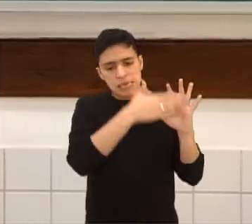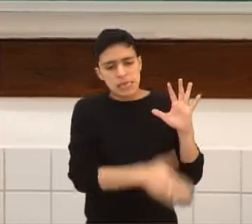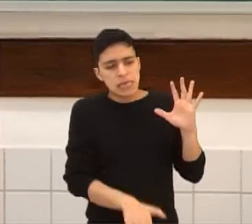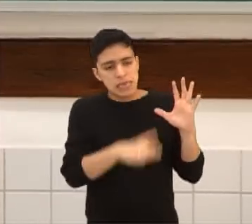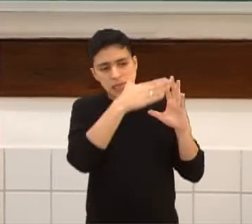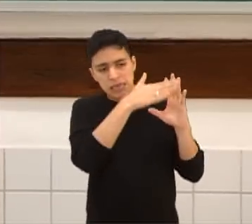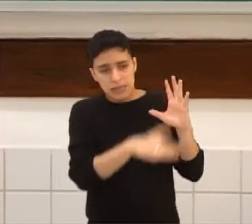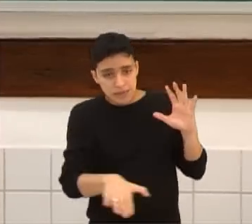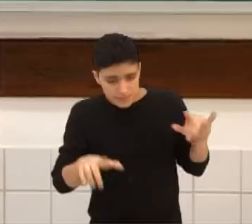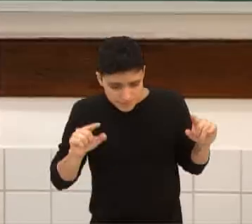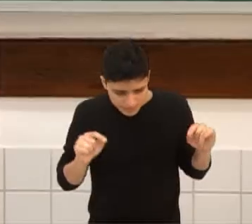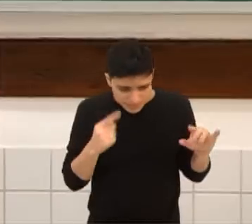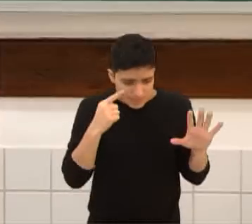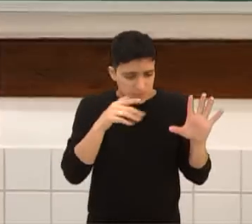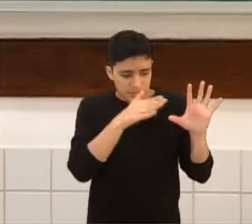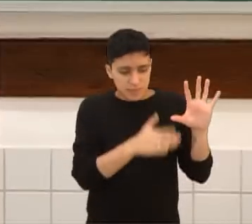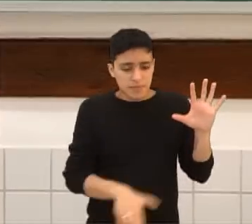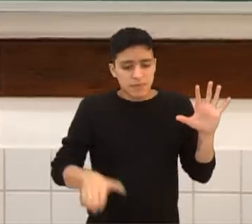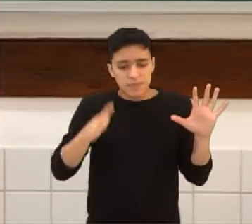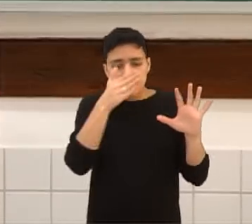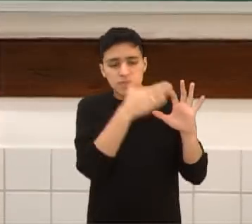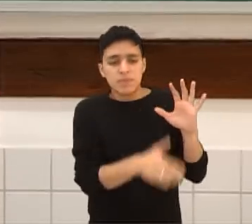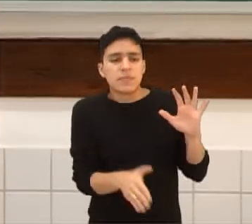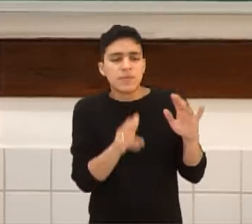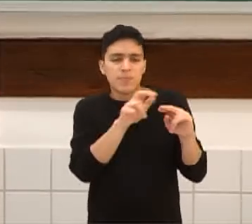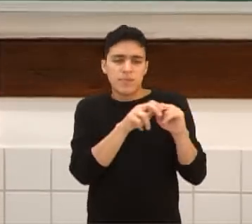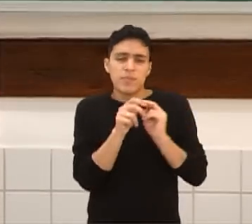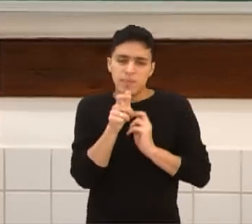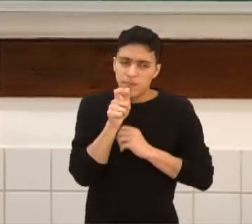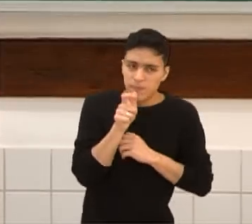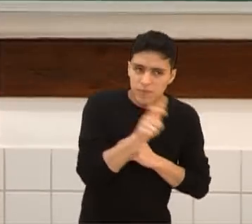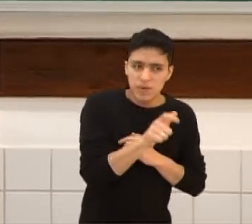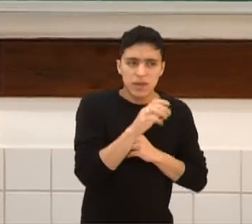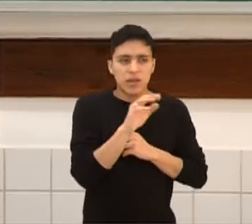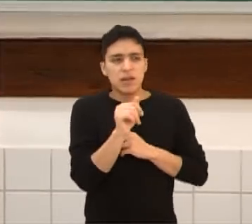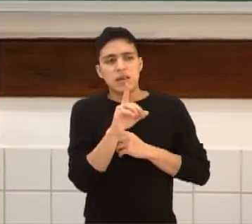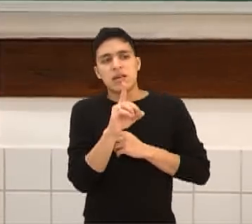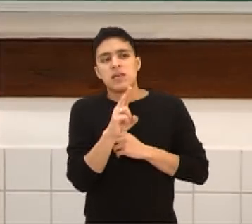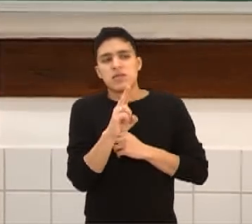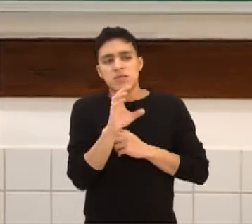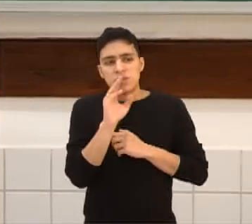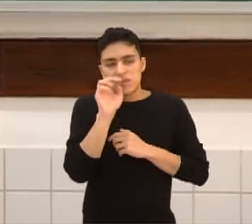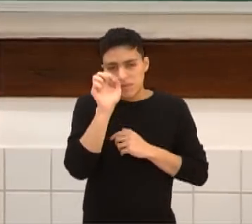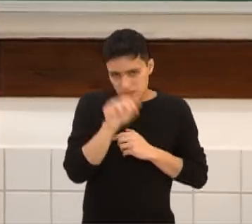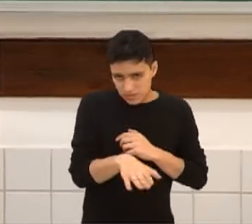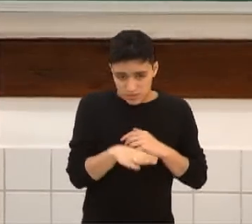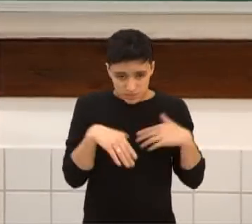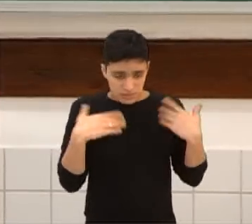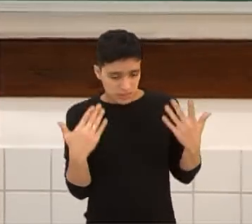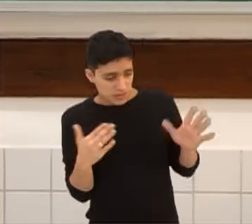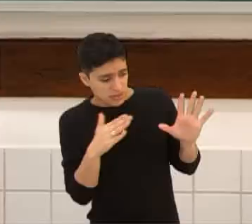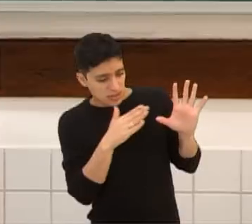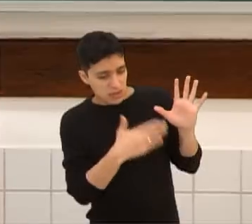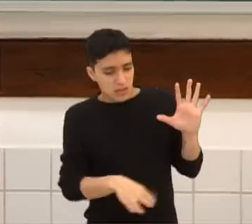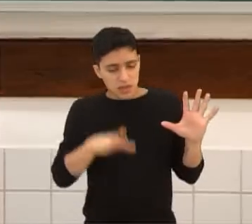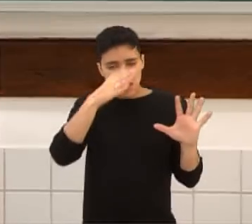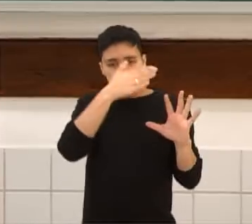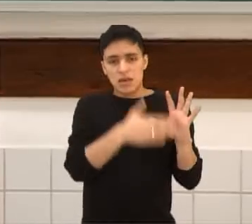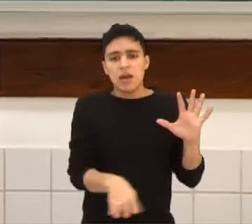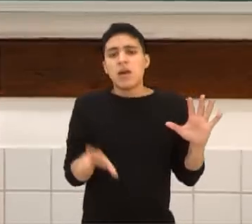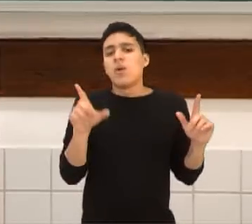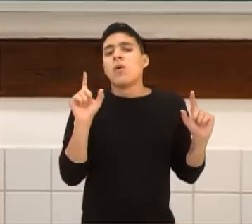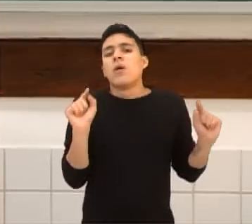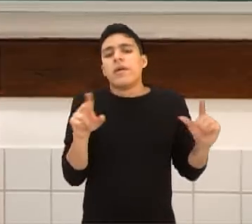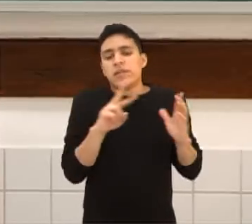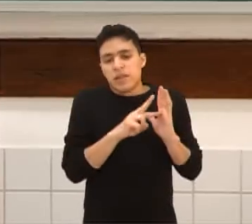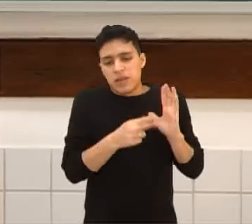esse cair das folhas, daí vem o termo caducam. Quando as folhas caem, estamos falando em as